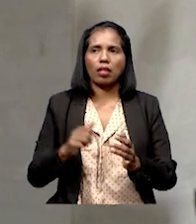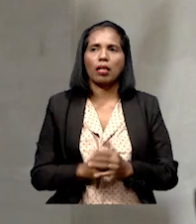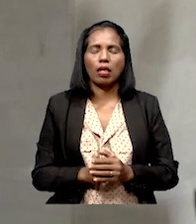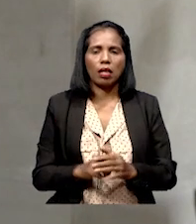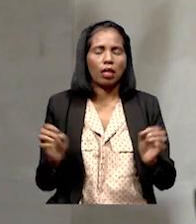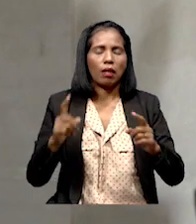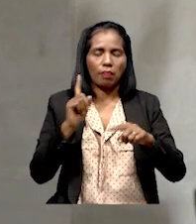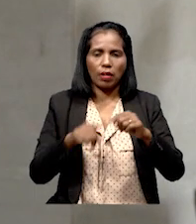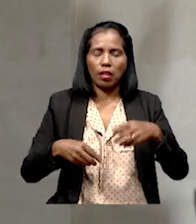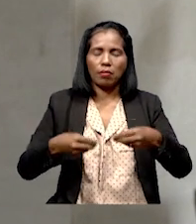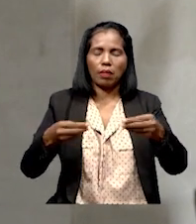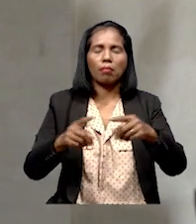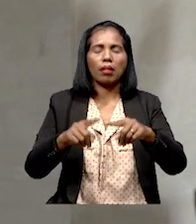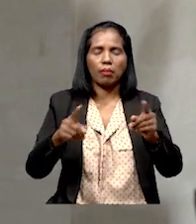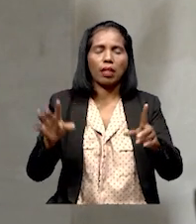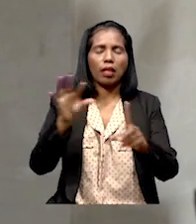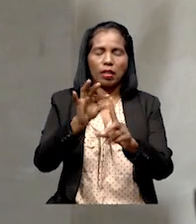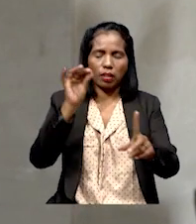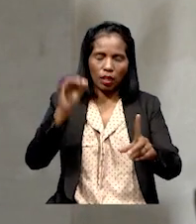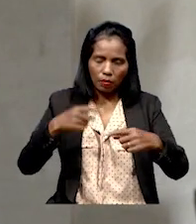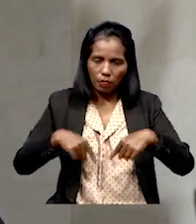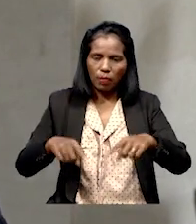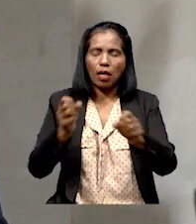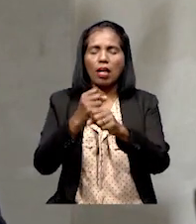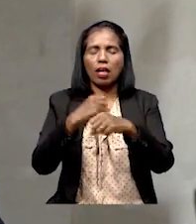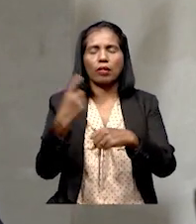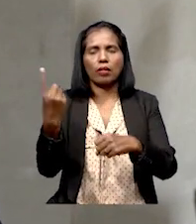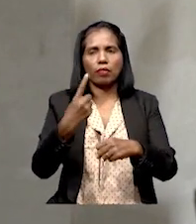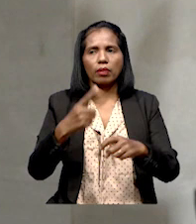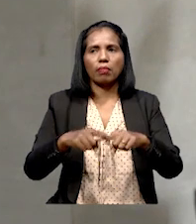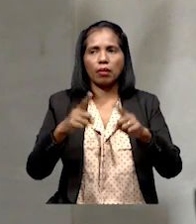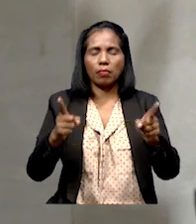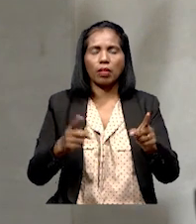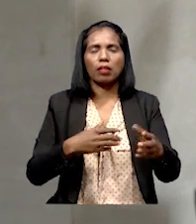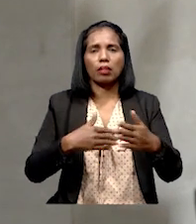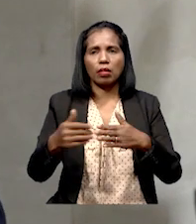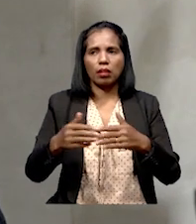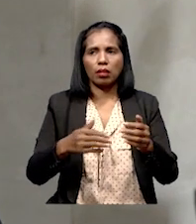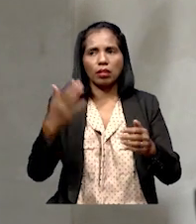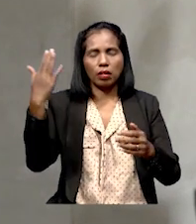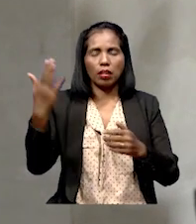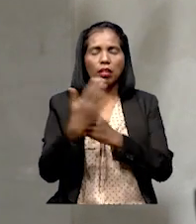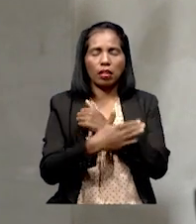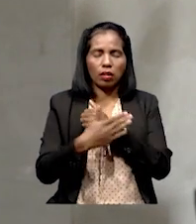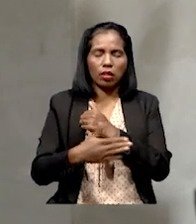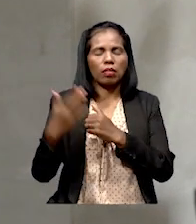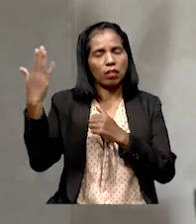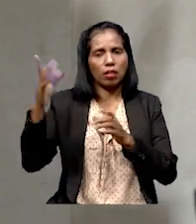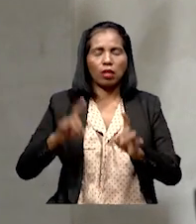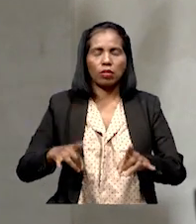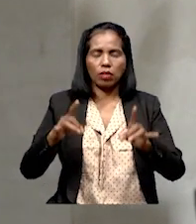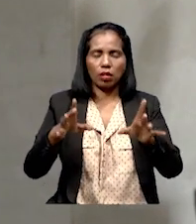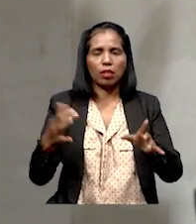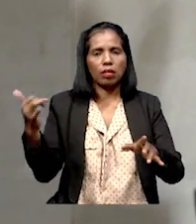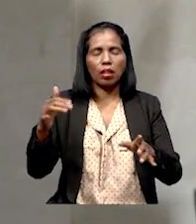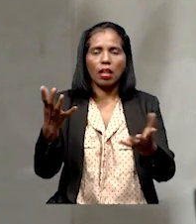fate. Eles são se halo 70 para halo. Mas agora depende mos ba situação hera ilara e Austrália. Se sira permite